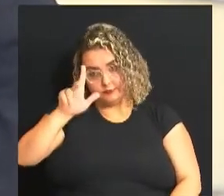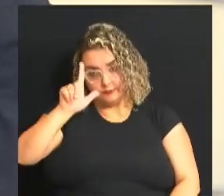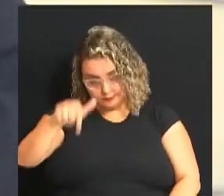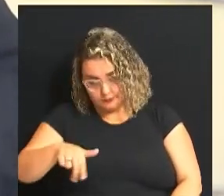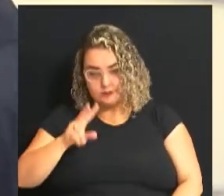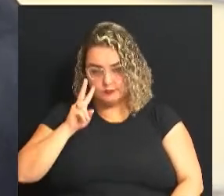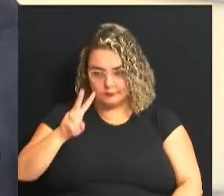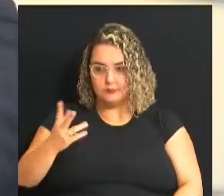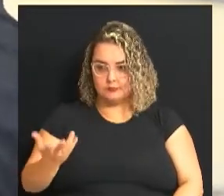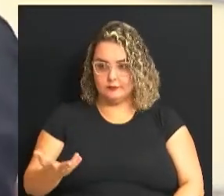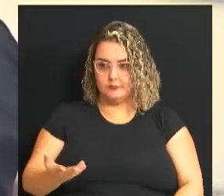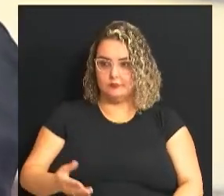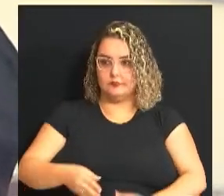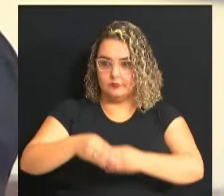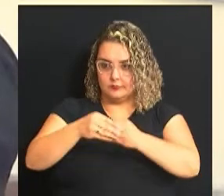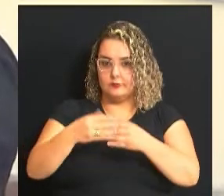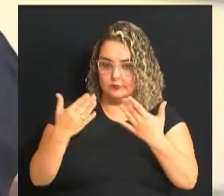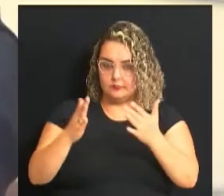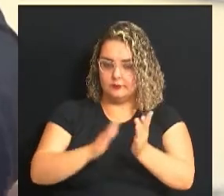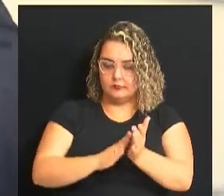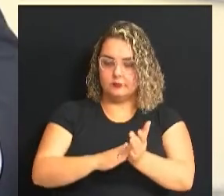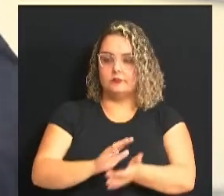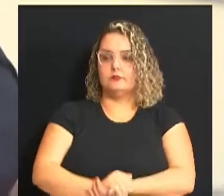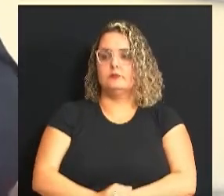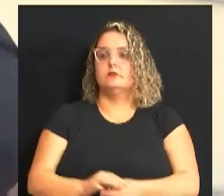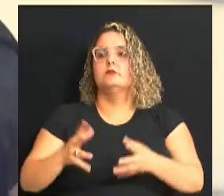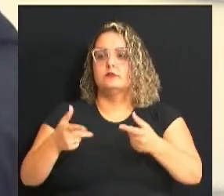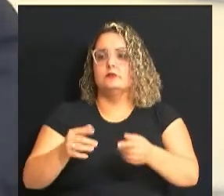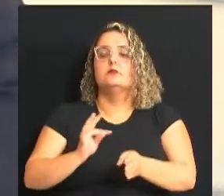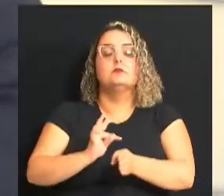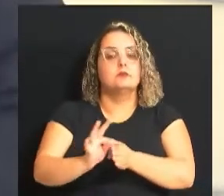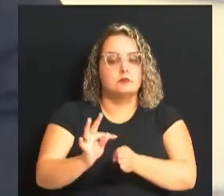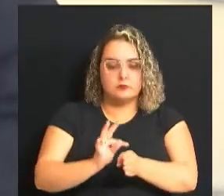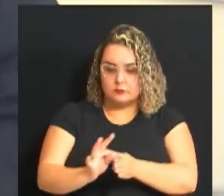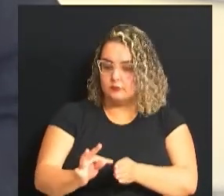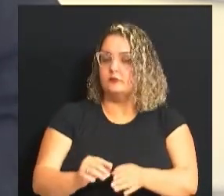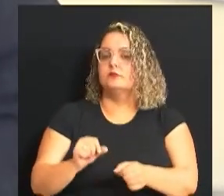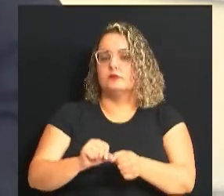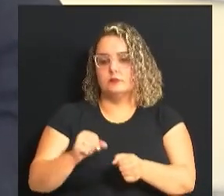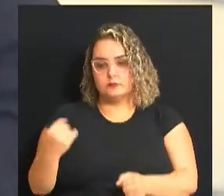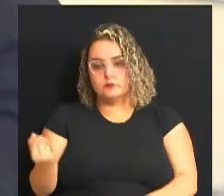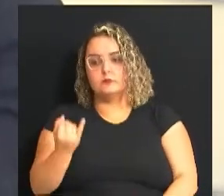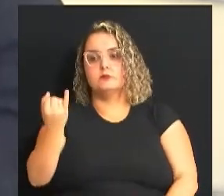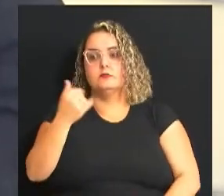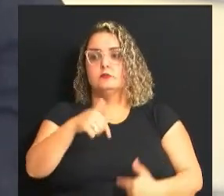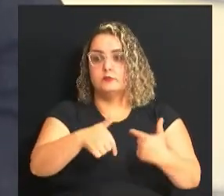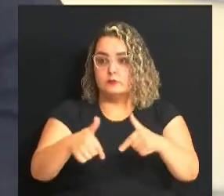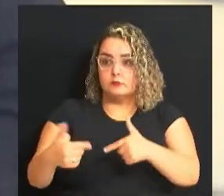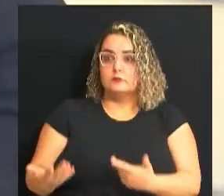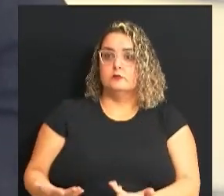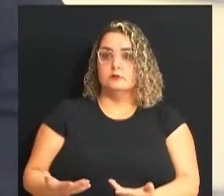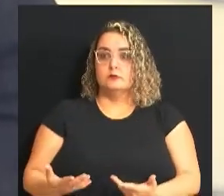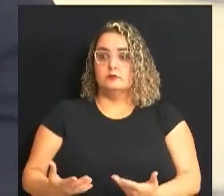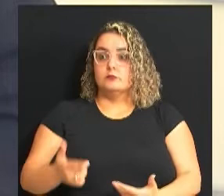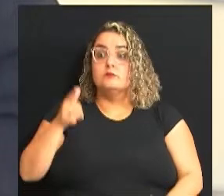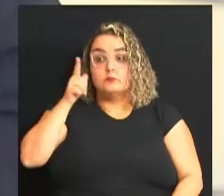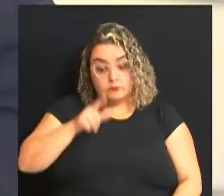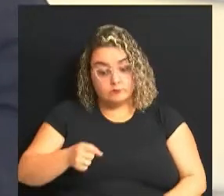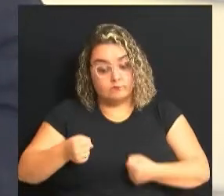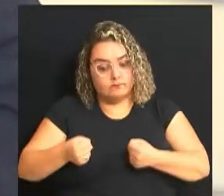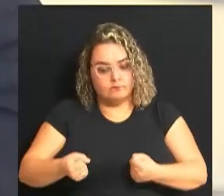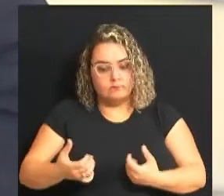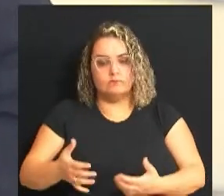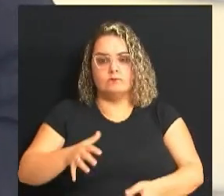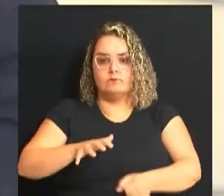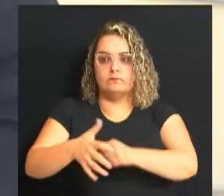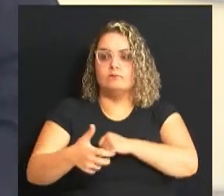e cumprimentar também todo o Conselho Tutelar, que faz um importante trabalho e que segurou as pontas aí durante essa